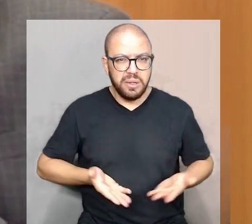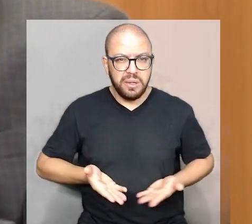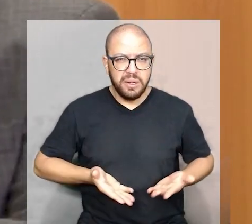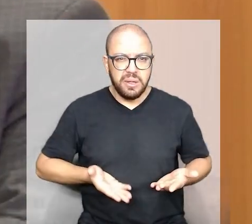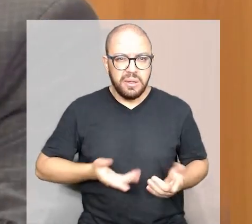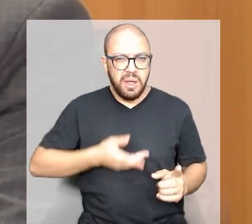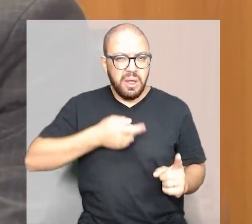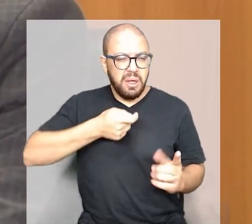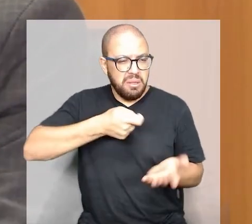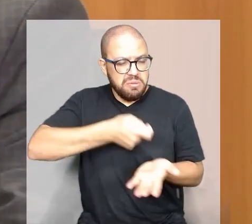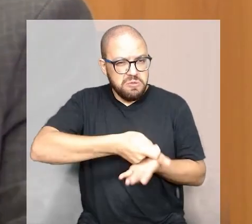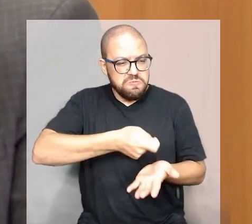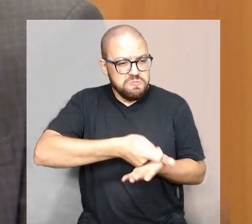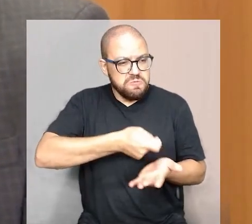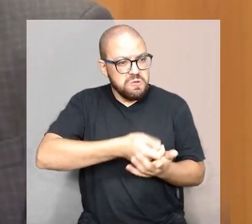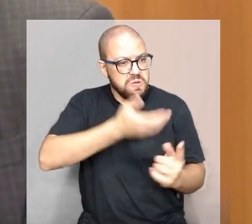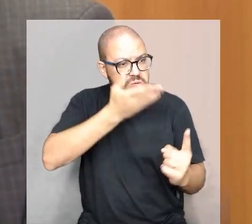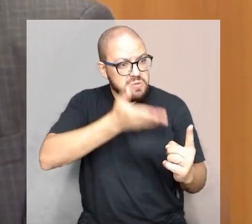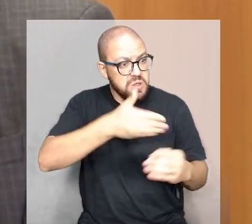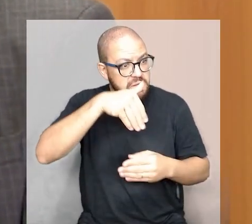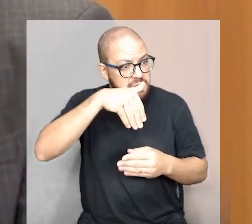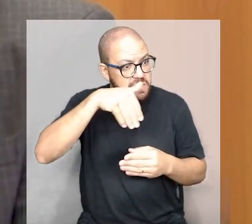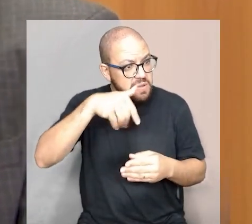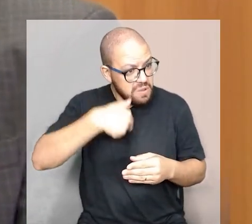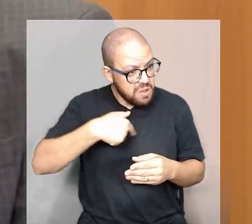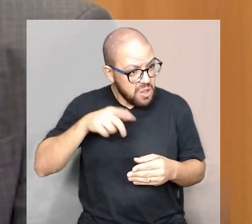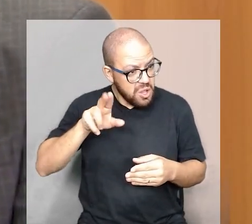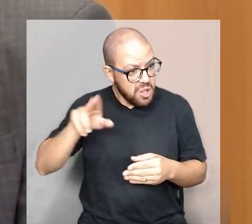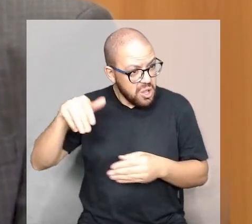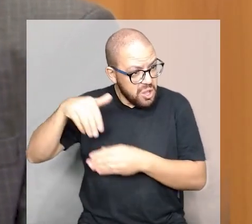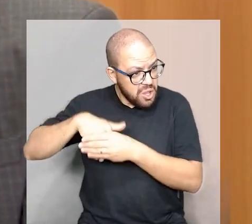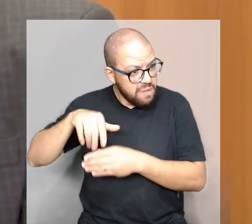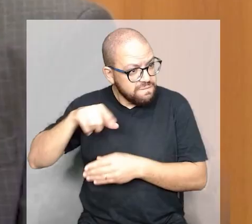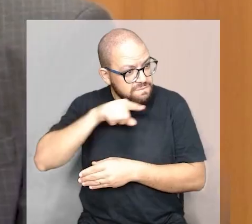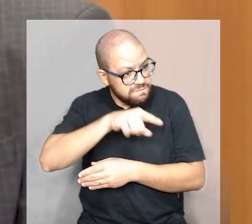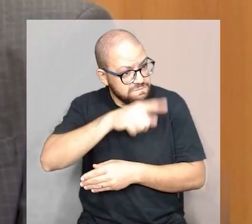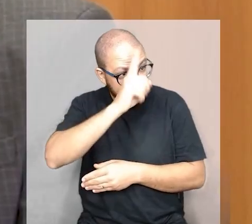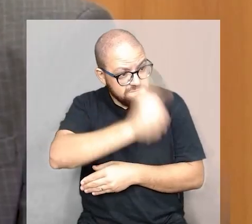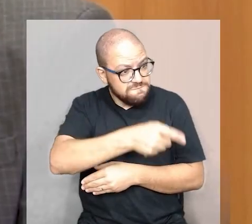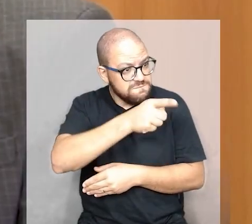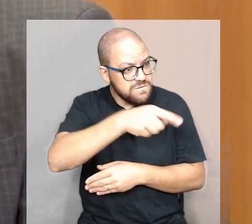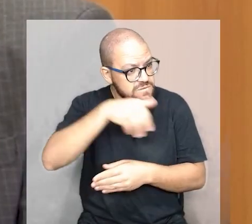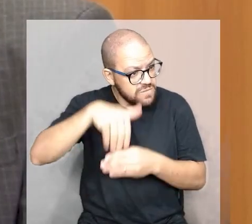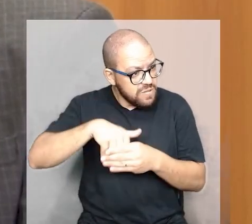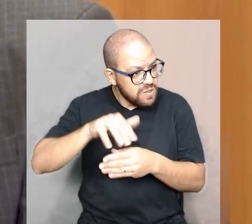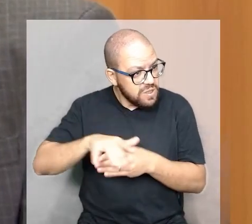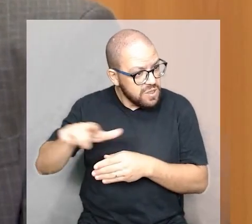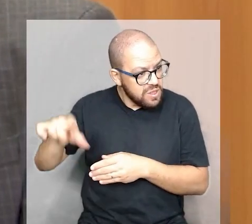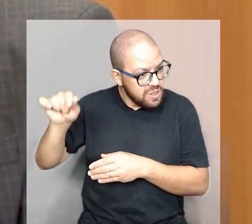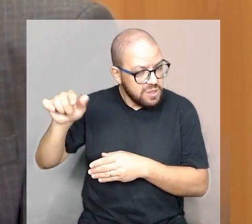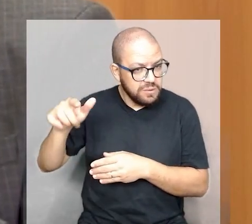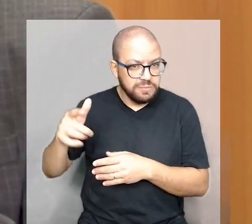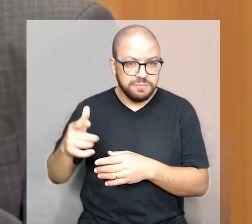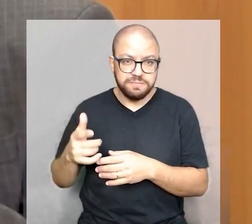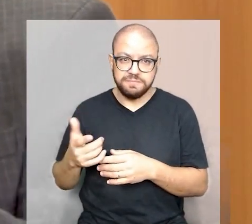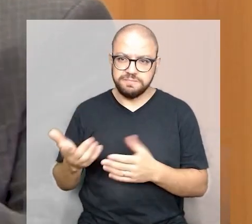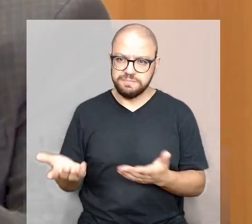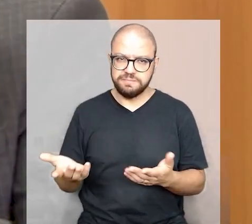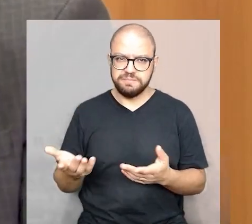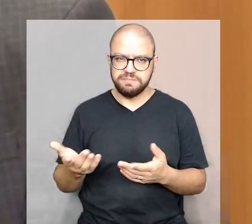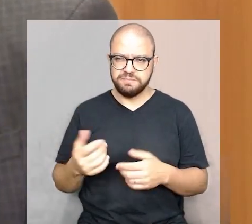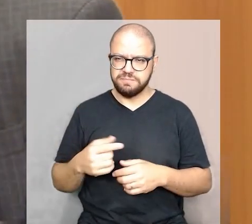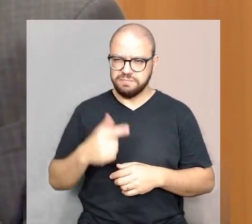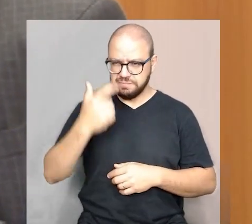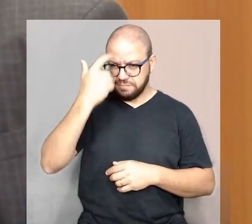trabalhador seu, ou um servidor público que é ligado a você, vote no nome que ele não quer, ou vote até